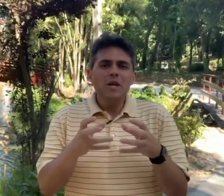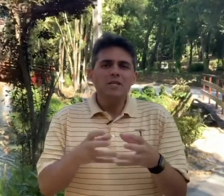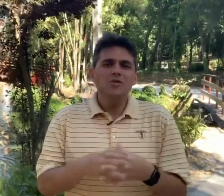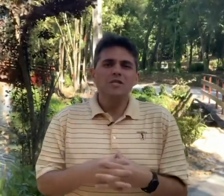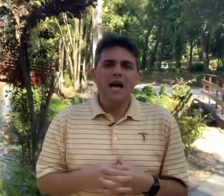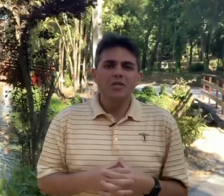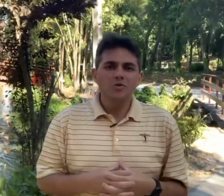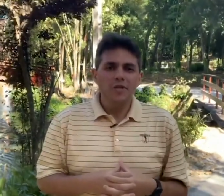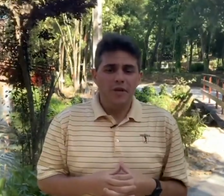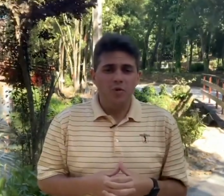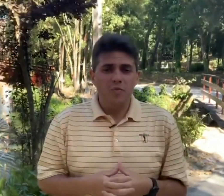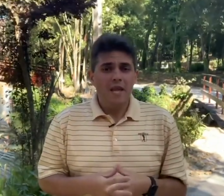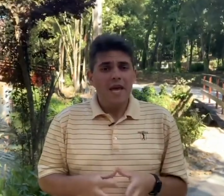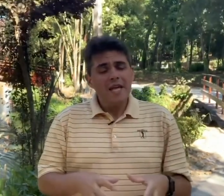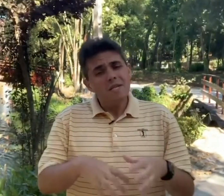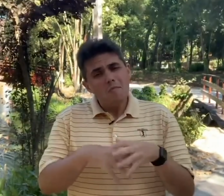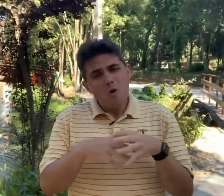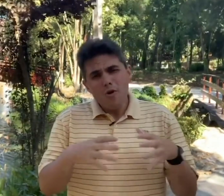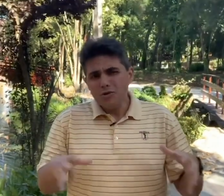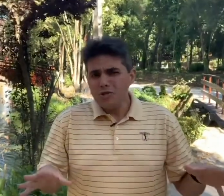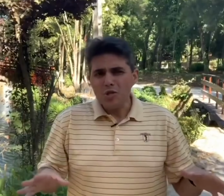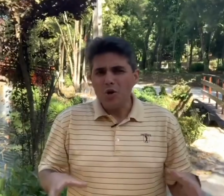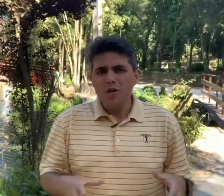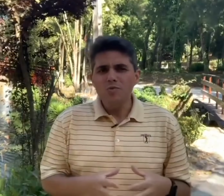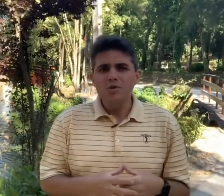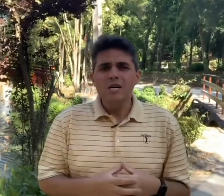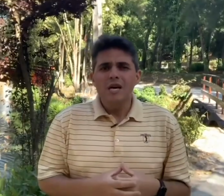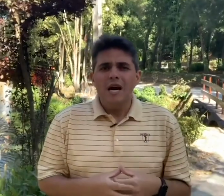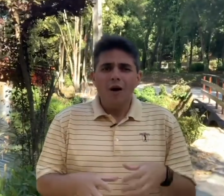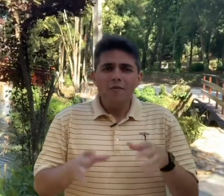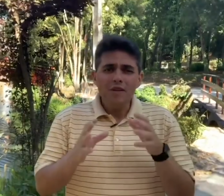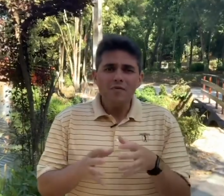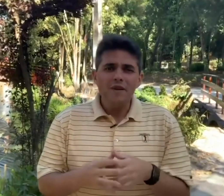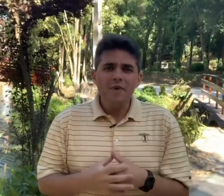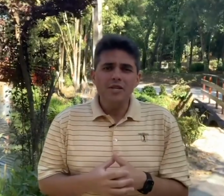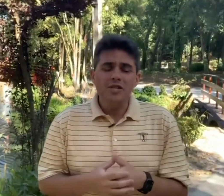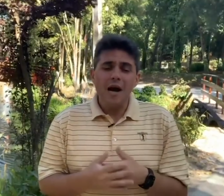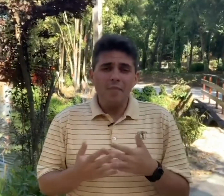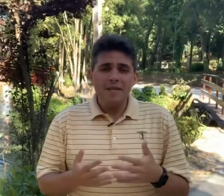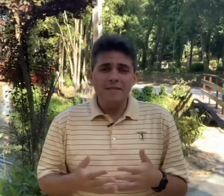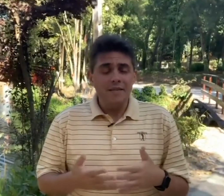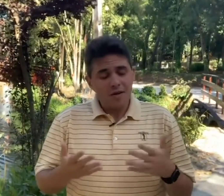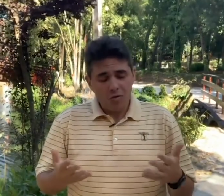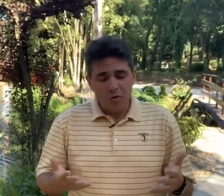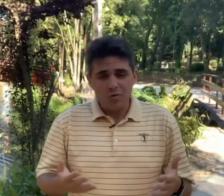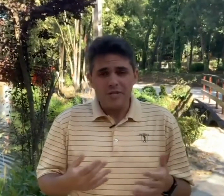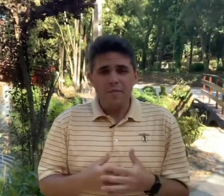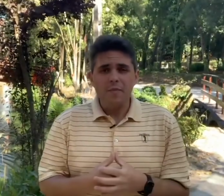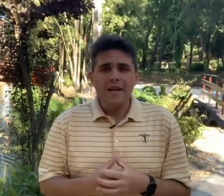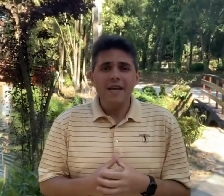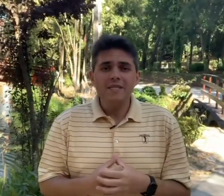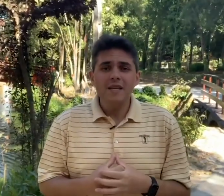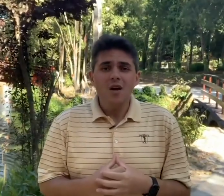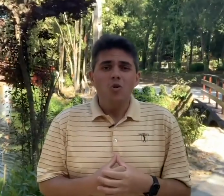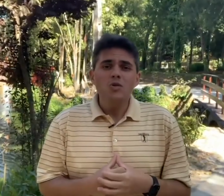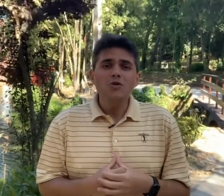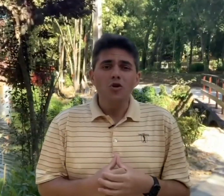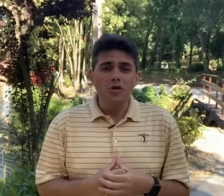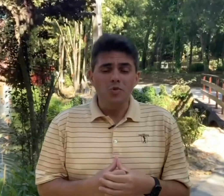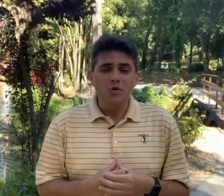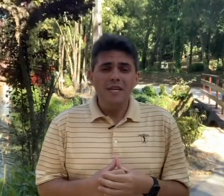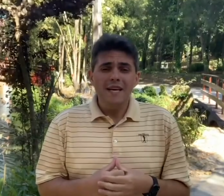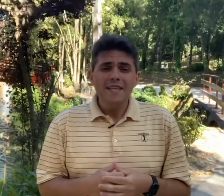entender a preciosidade do termo. Entre muitos sinônimos, ao fim do verbete aparecia, como sempre aparecem,